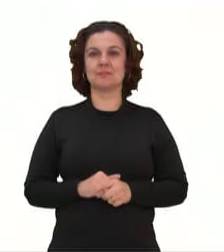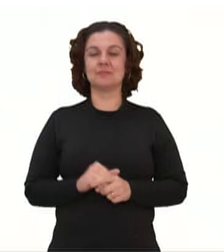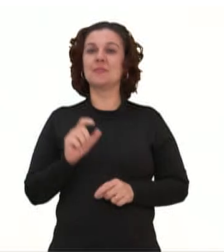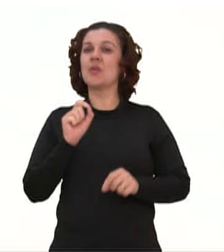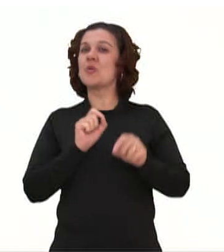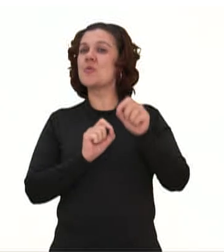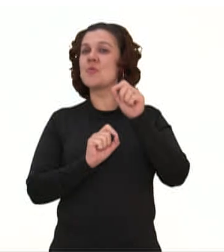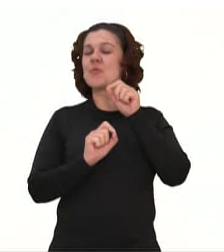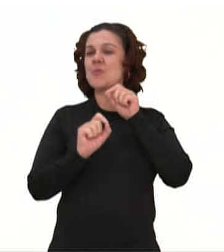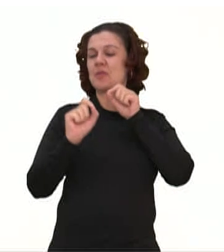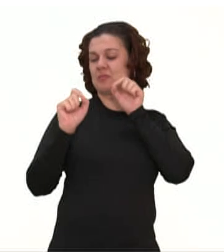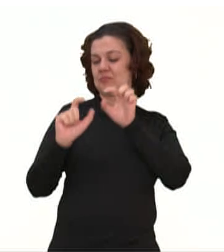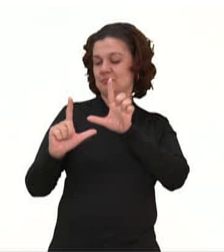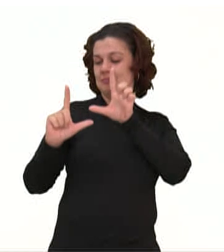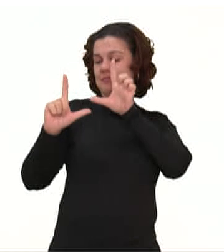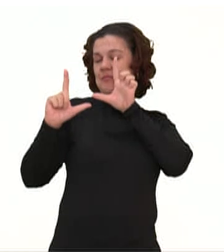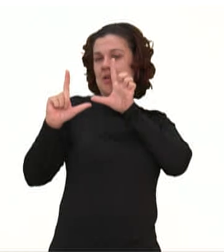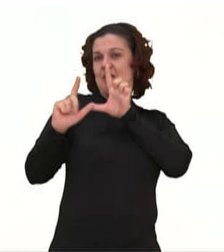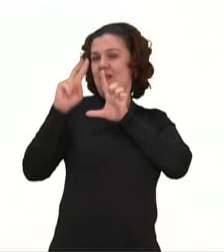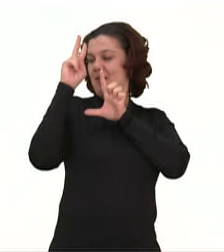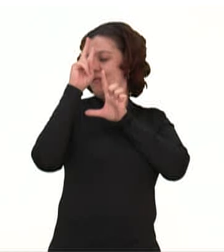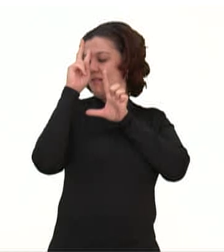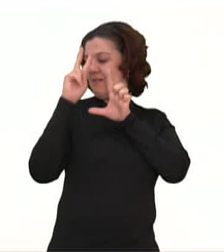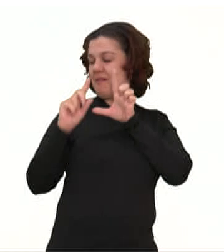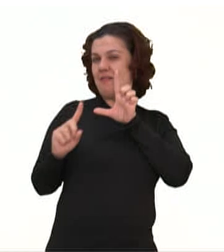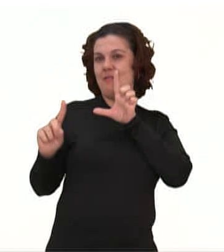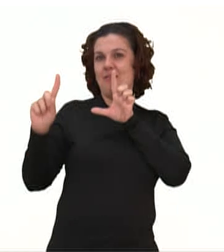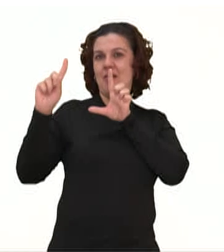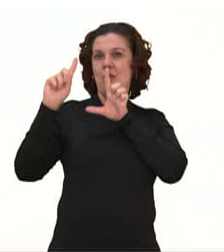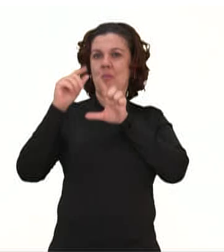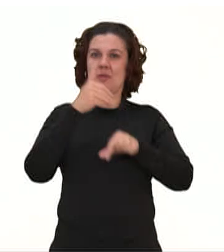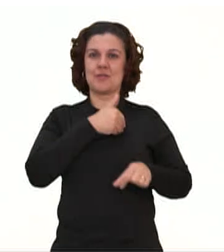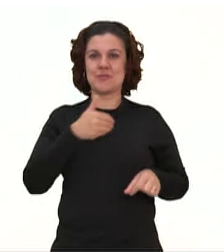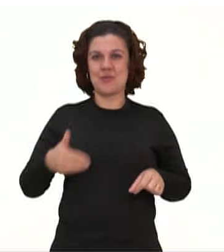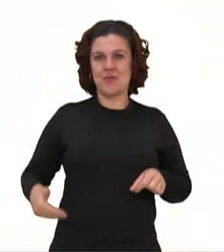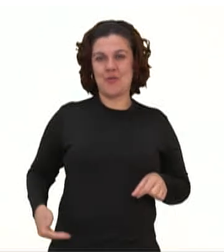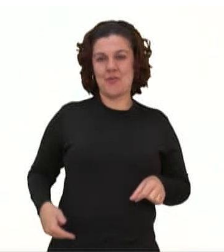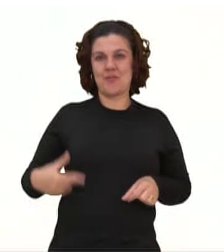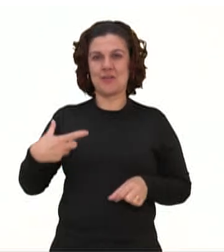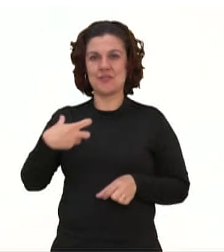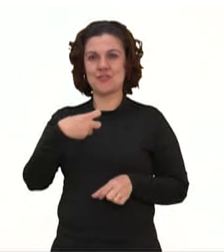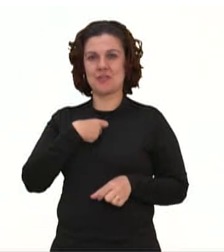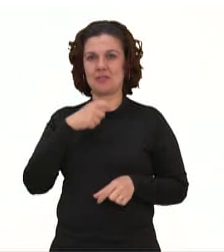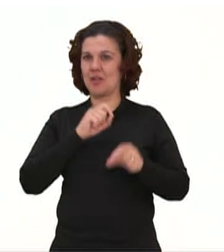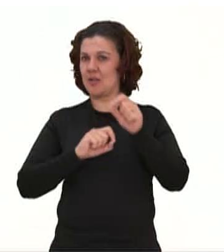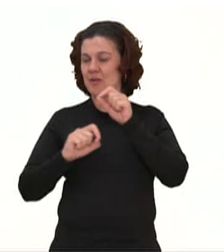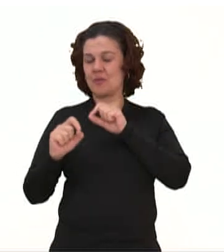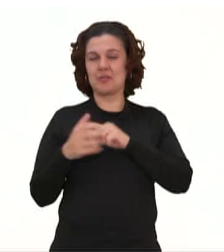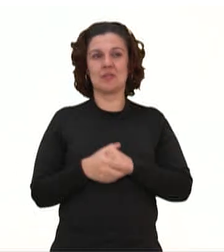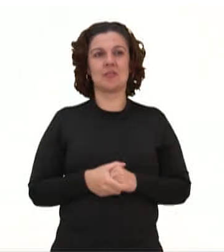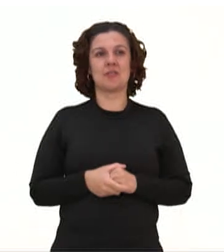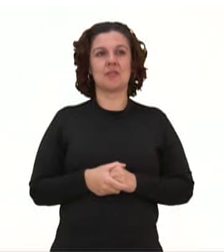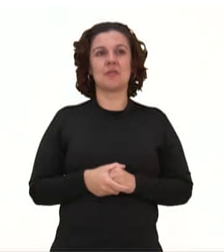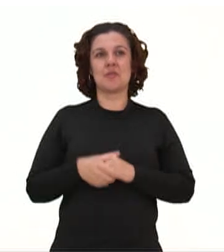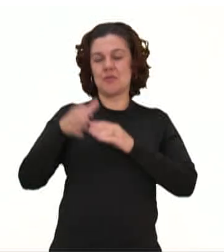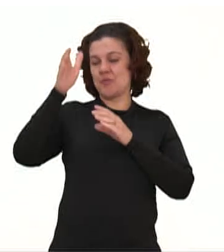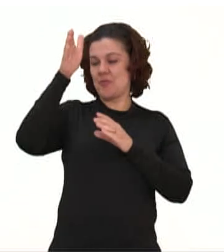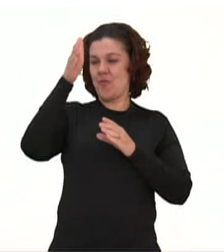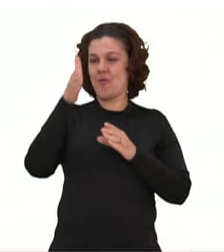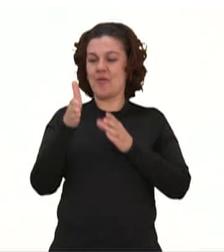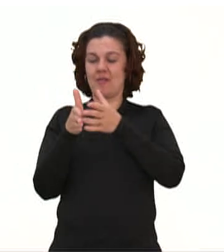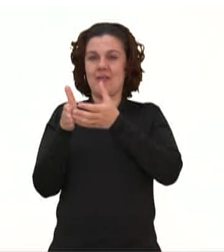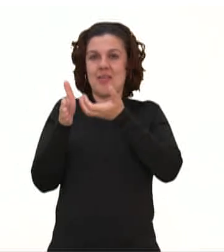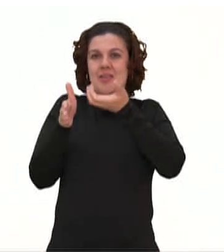O que essa imagem te faz lembrar sobre o governo do Getúlio Vargas? Olha essa imagem. Do lado esquerdo,